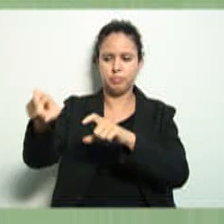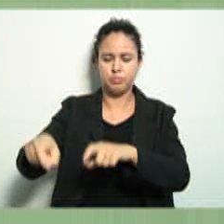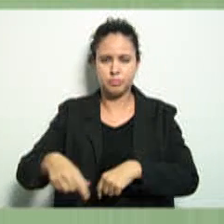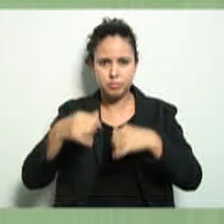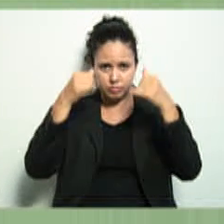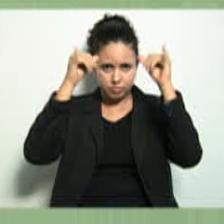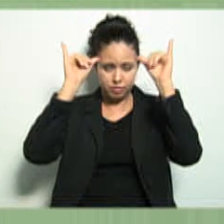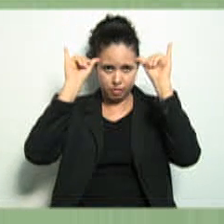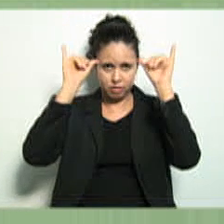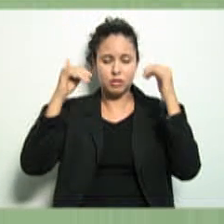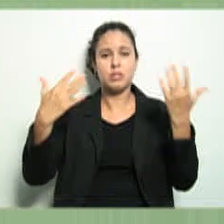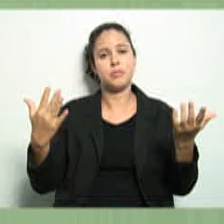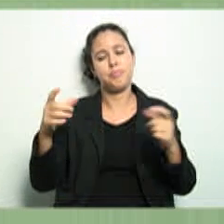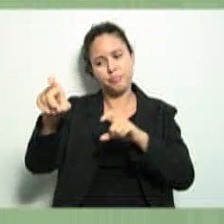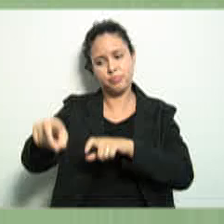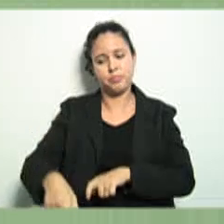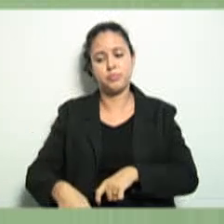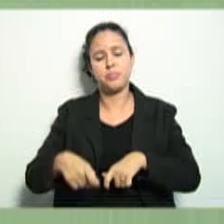que pareça, é o menor.